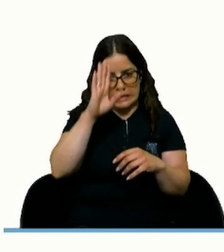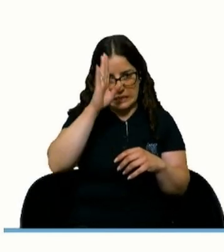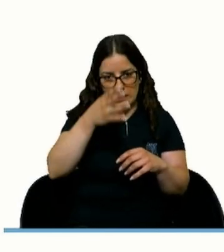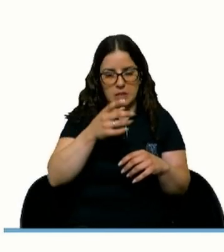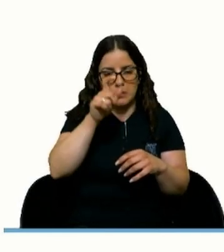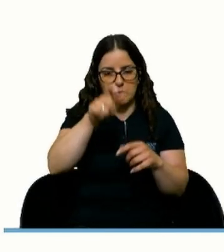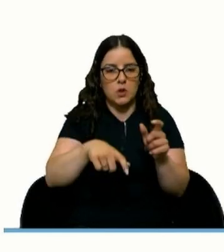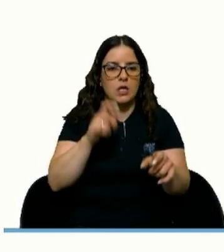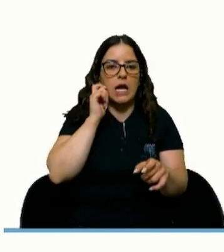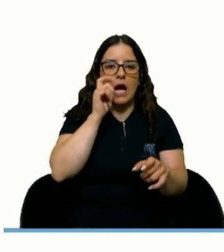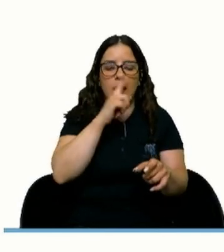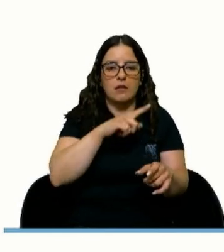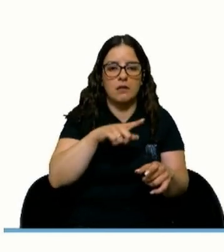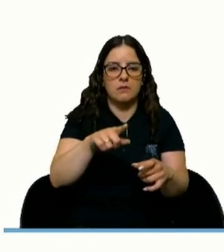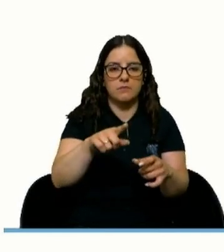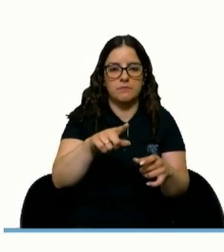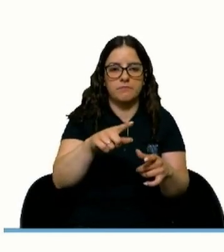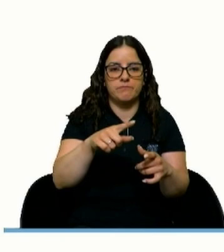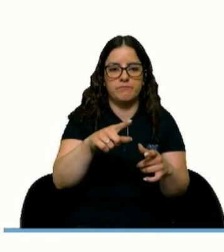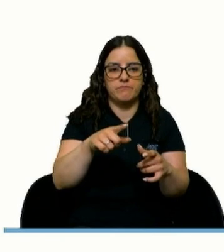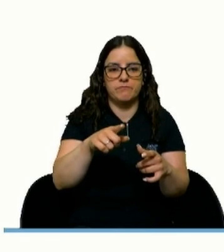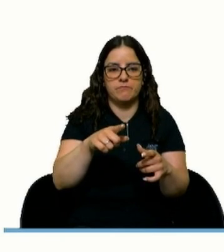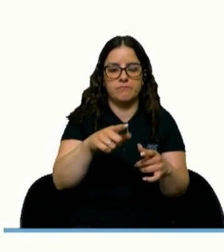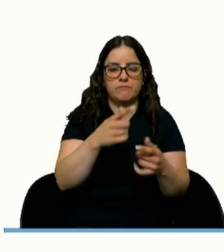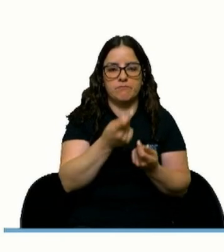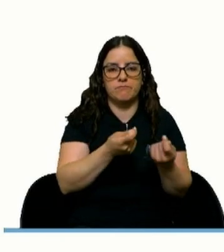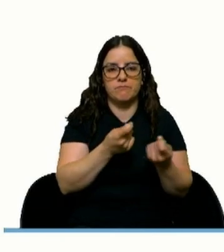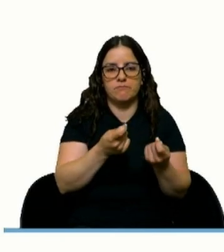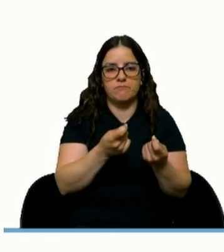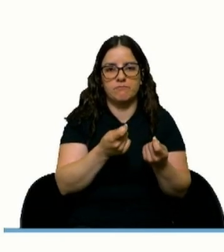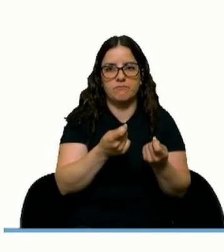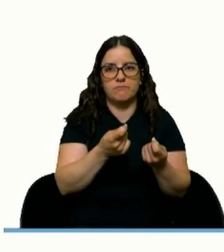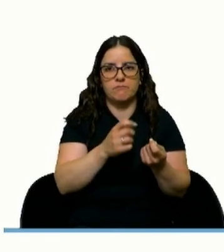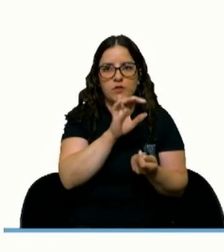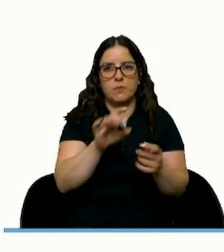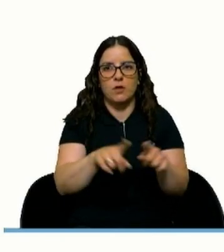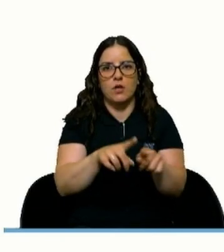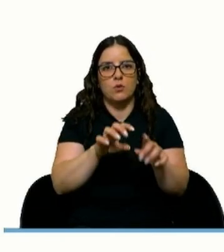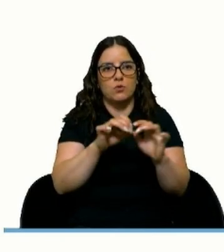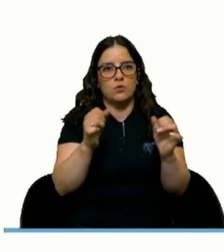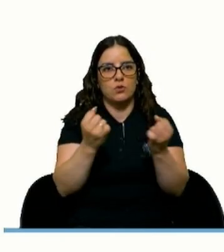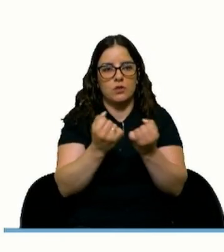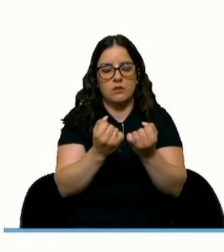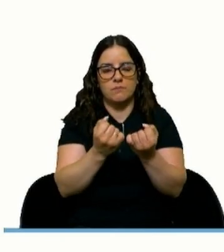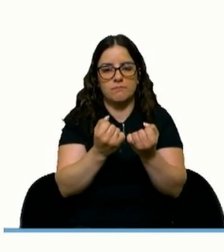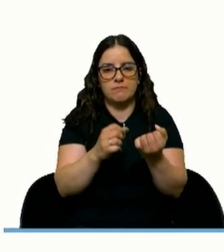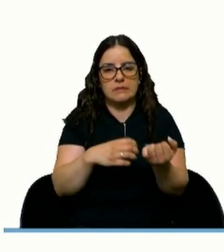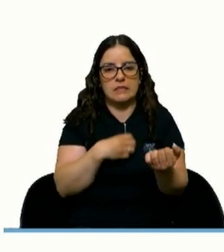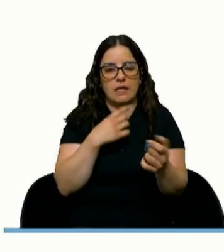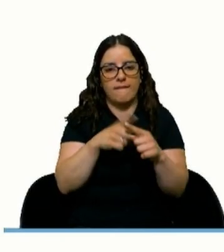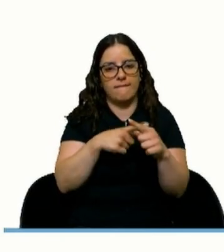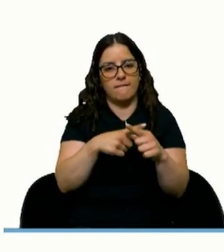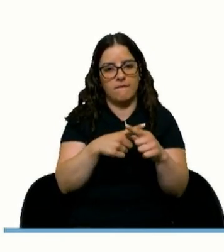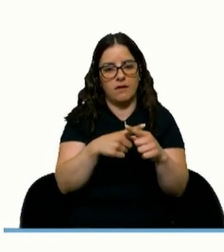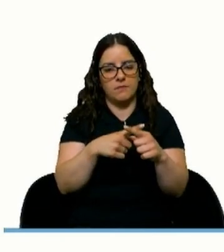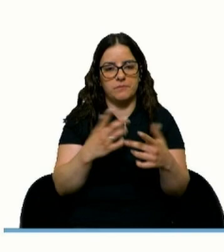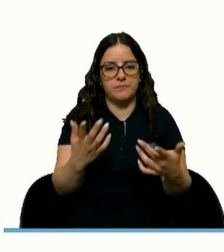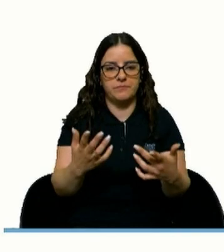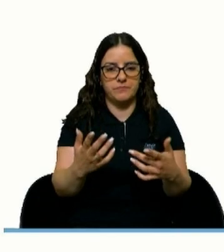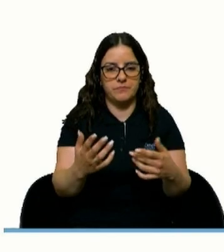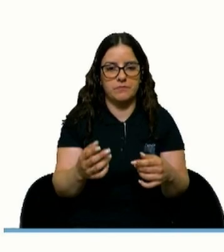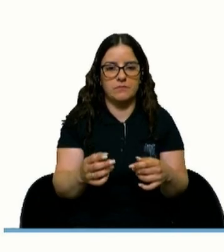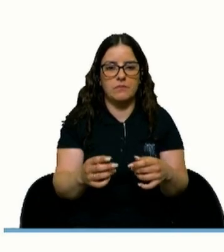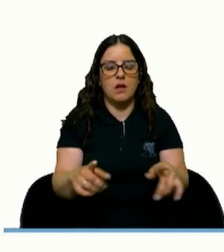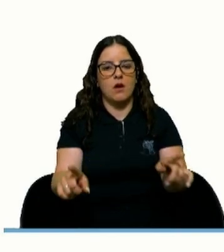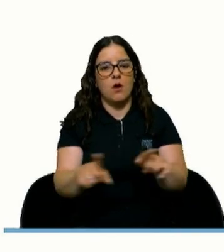gerir a privacidade que a sociedade entender como interessante. Significa que, tal como nas